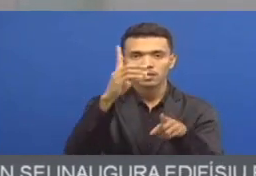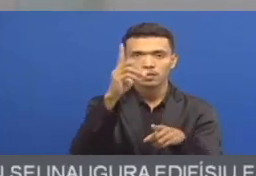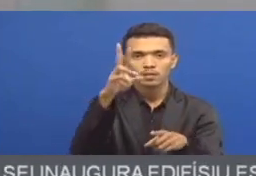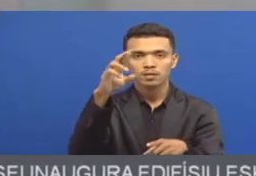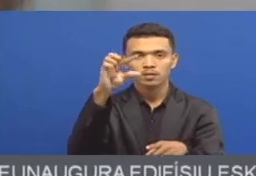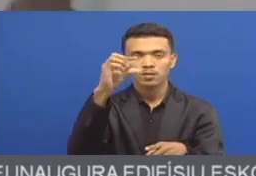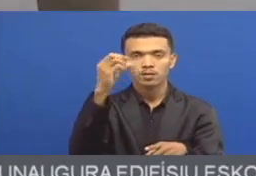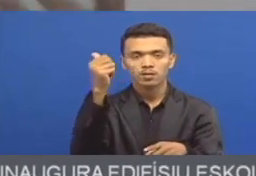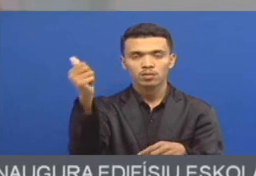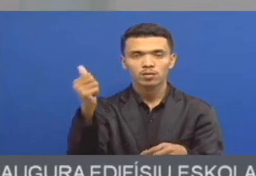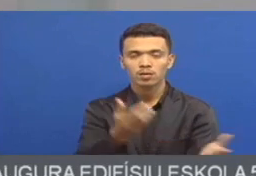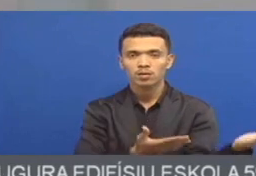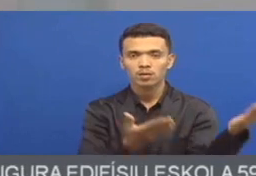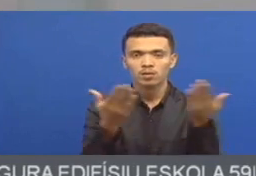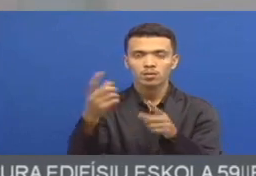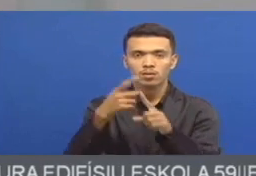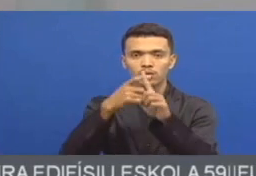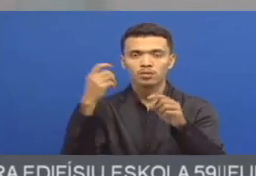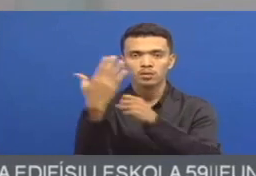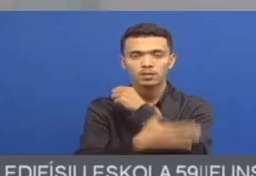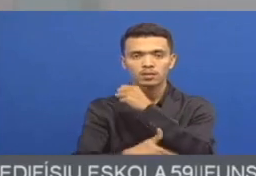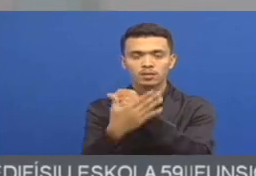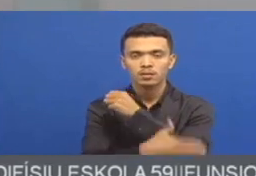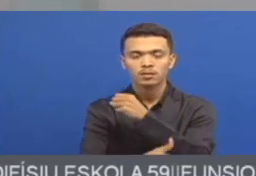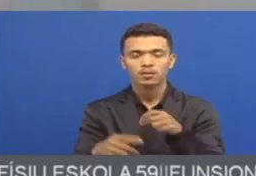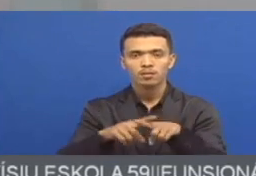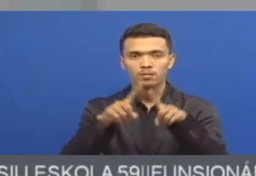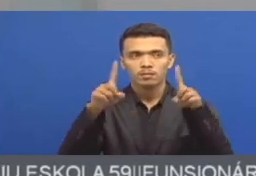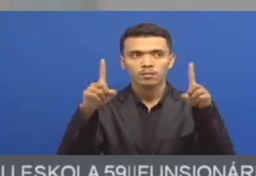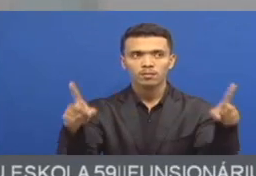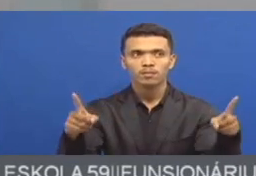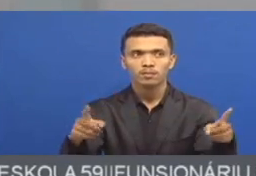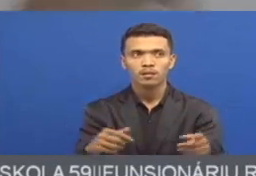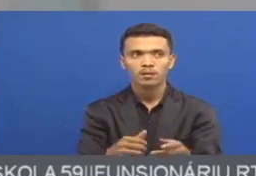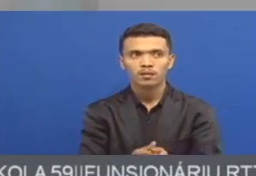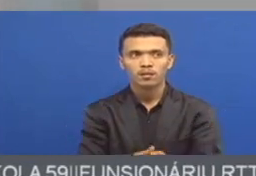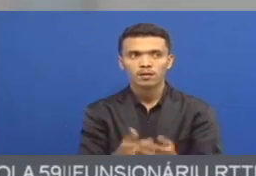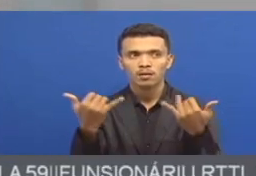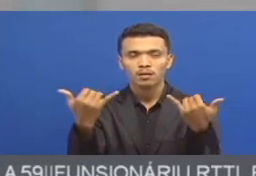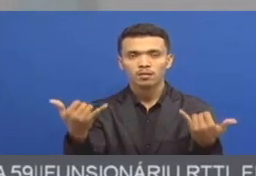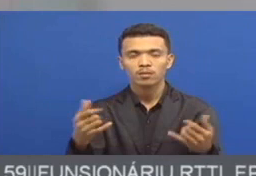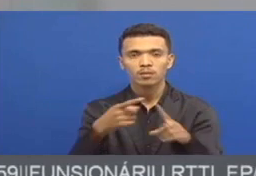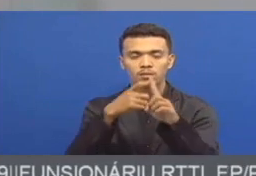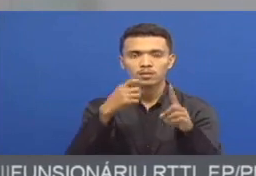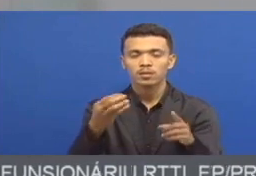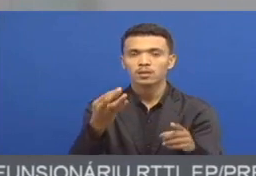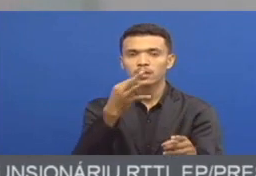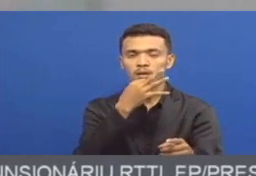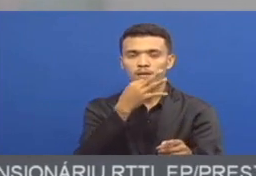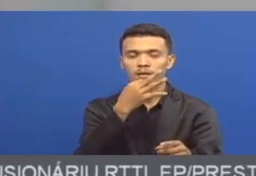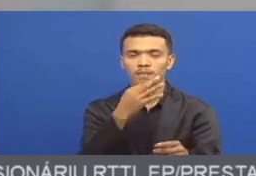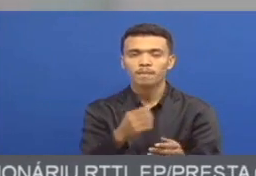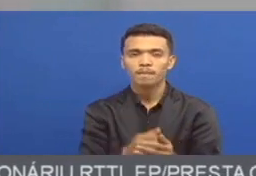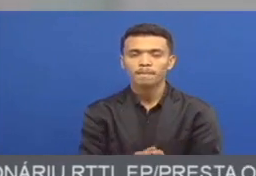ini hatama, usna sama, dan sama, ini bila lius libru. Tirmai fi fi hatama lius libro na di pertama libro sa ai ha entau